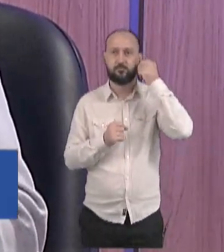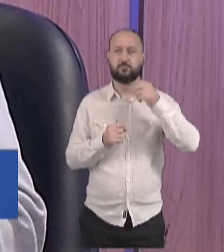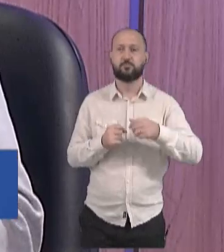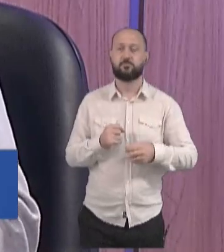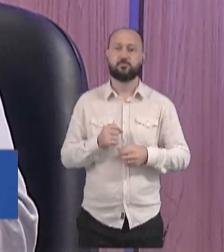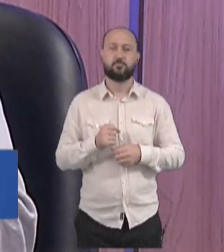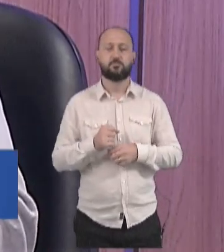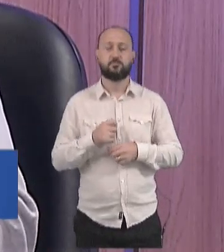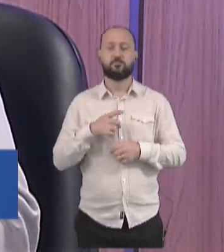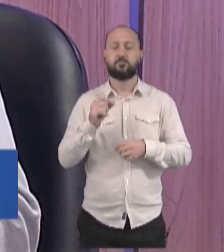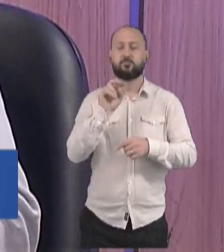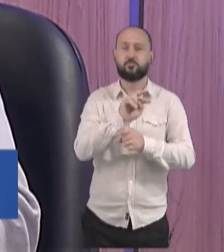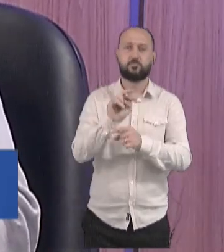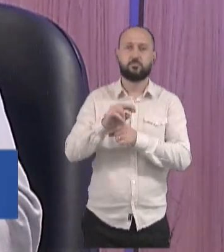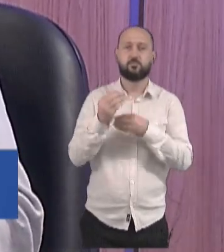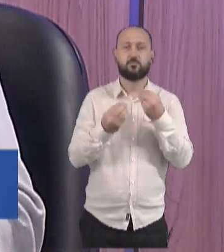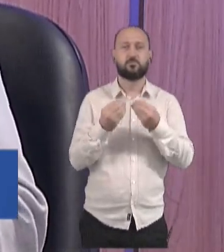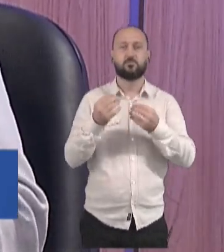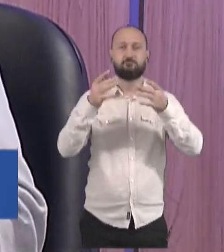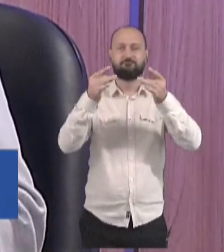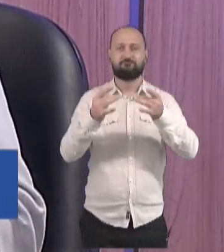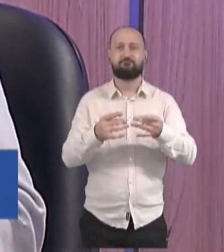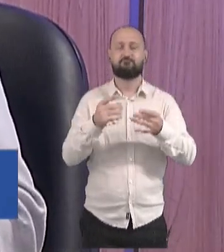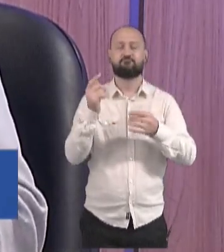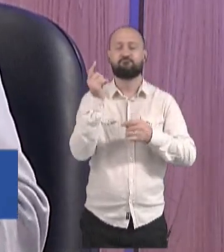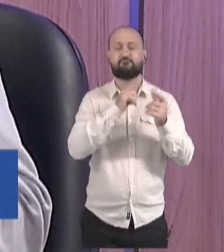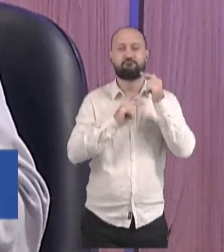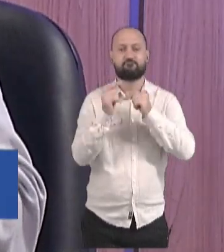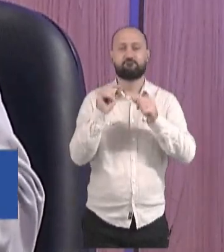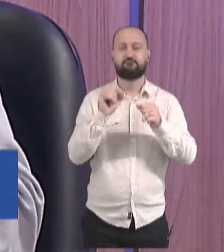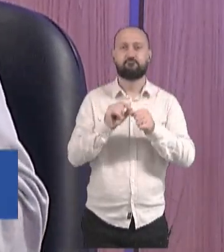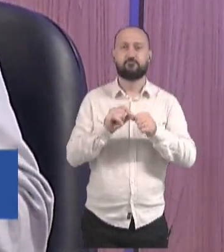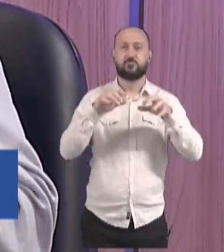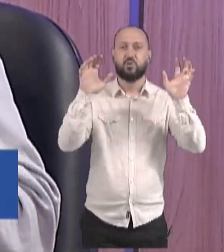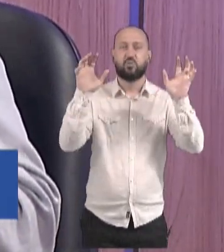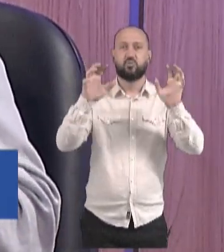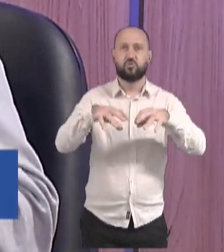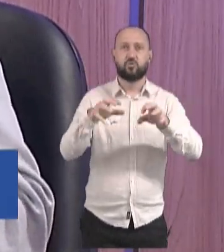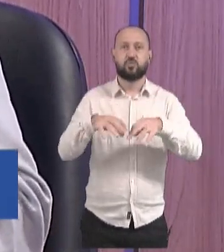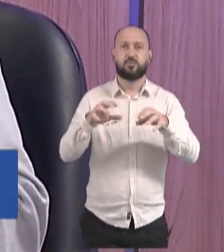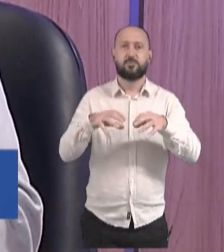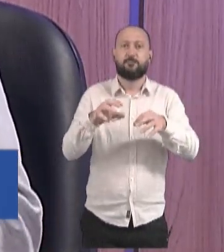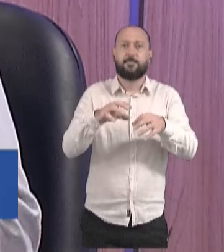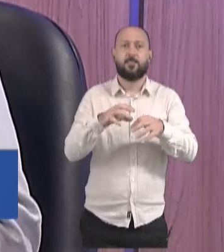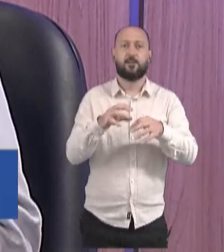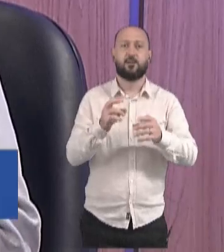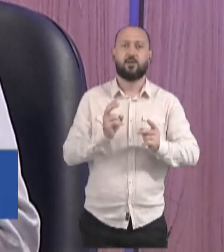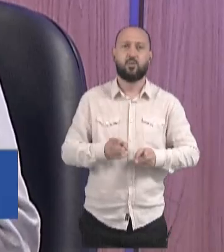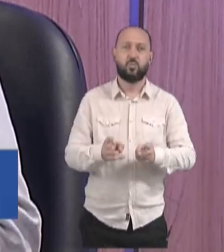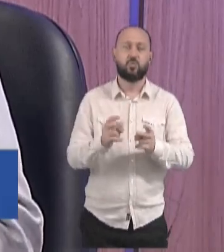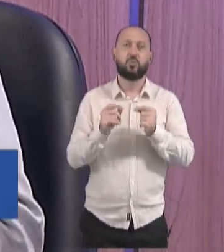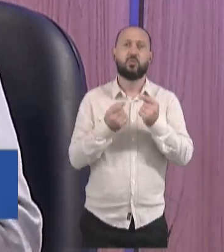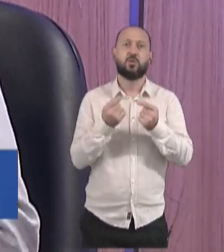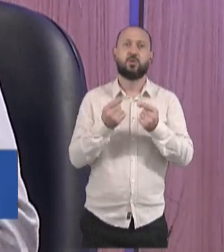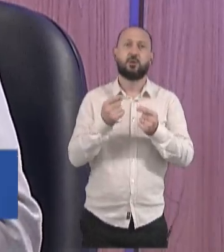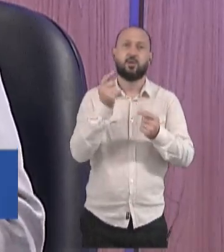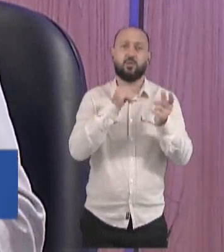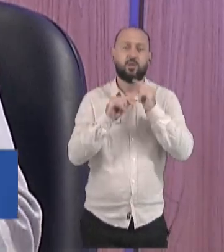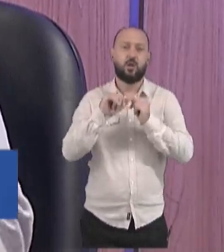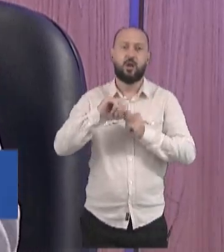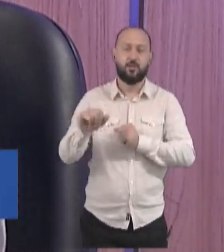questão até da preservação ambiental como um fator para se produzir chuva, né? Se manter a